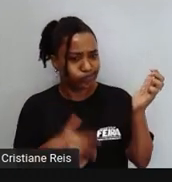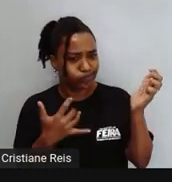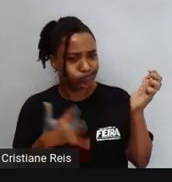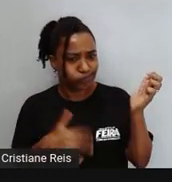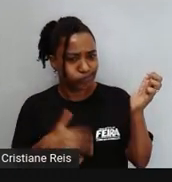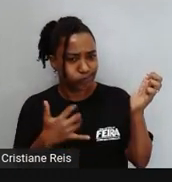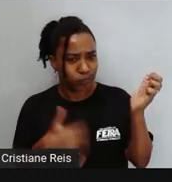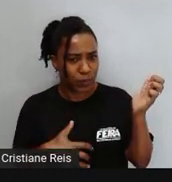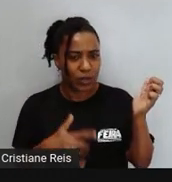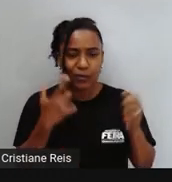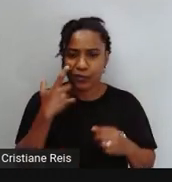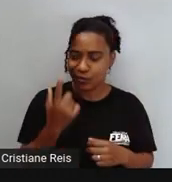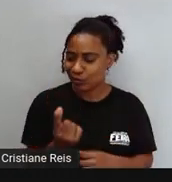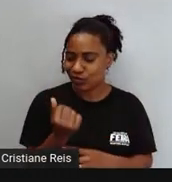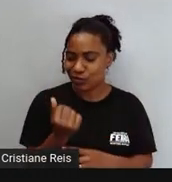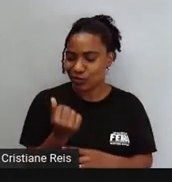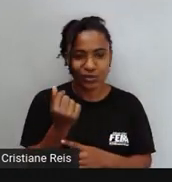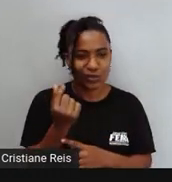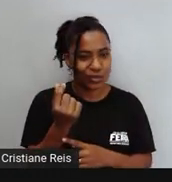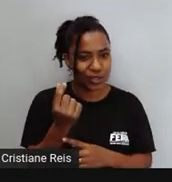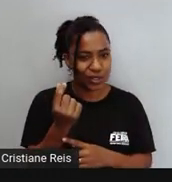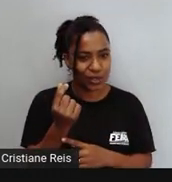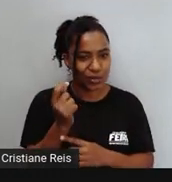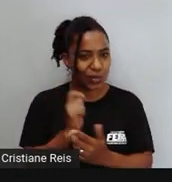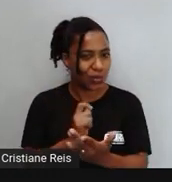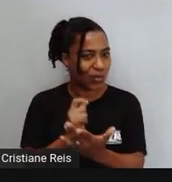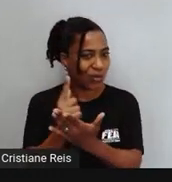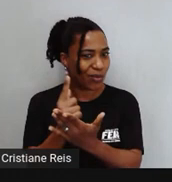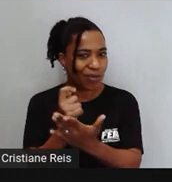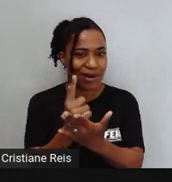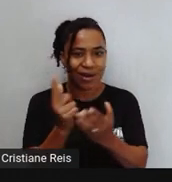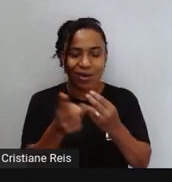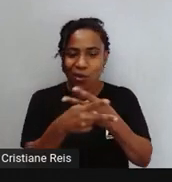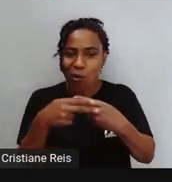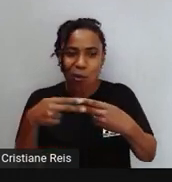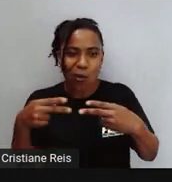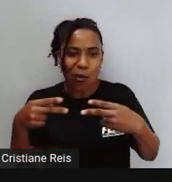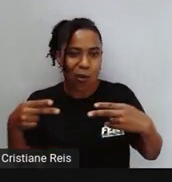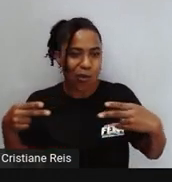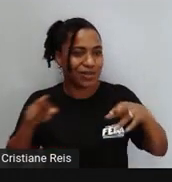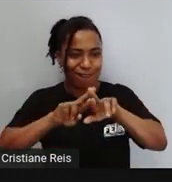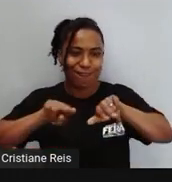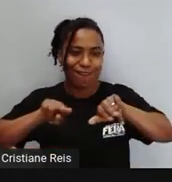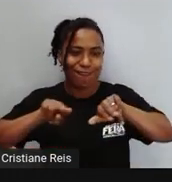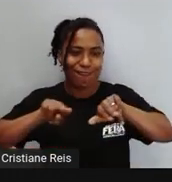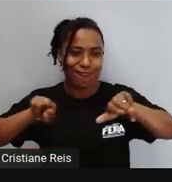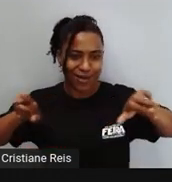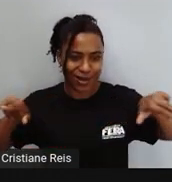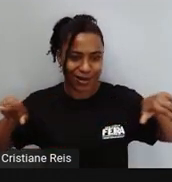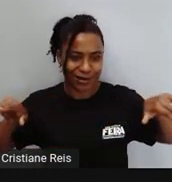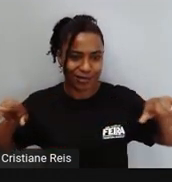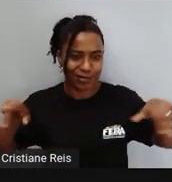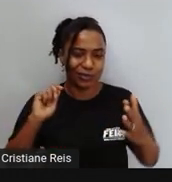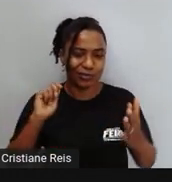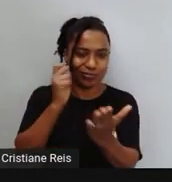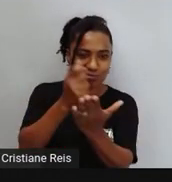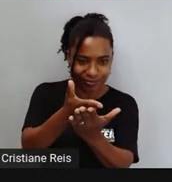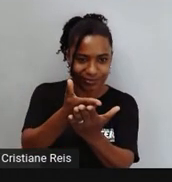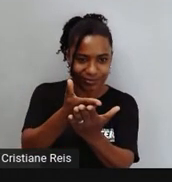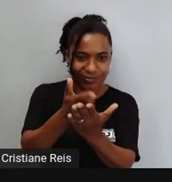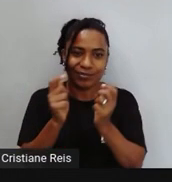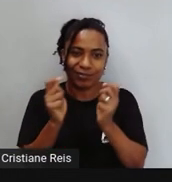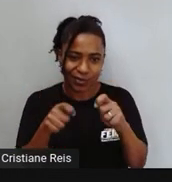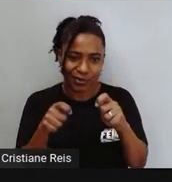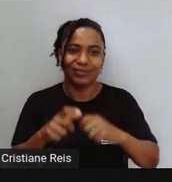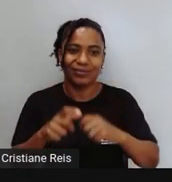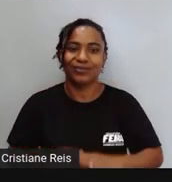dinheiro pode comprar. As coisas que as pessoas podem adquirir pagando um preço. Então,